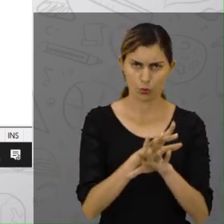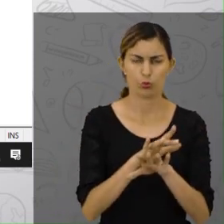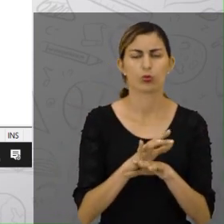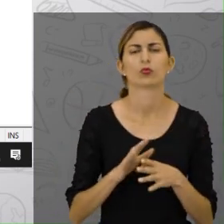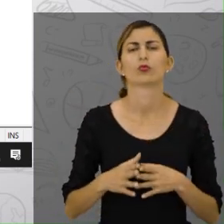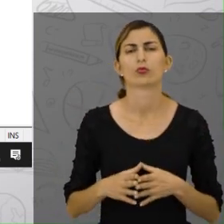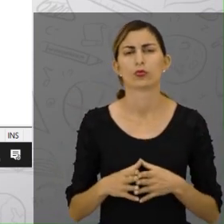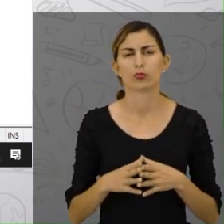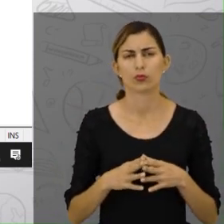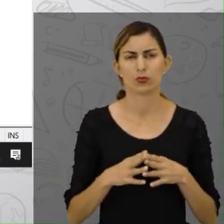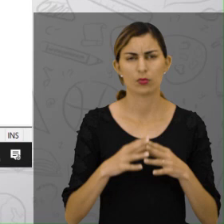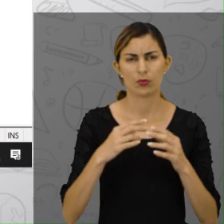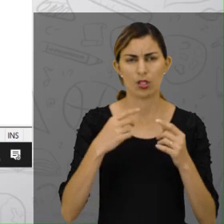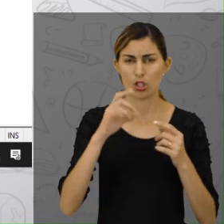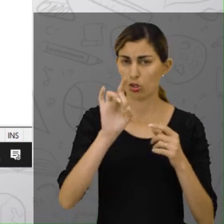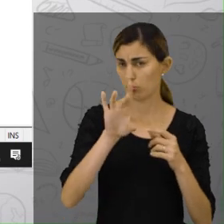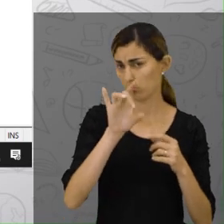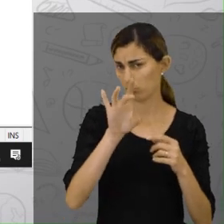completo,